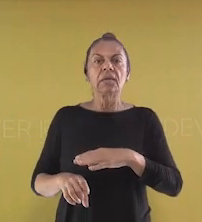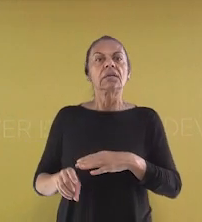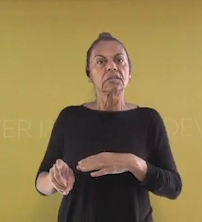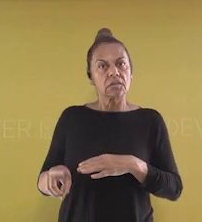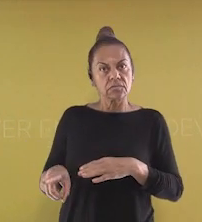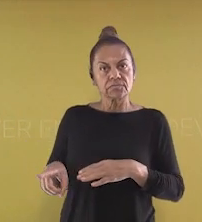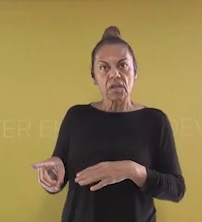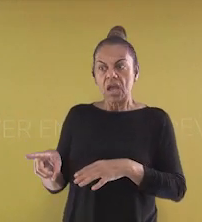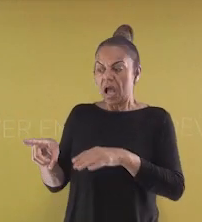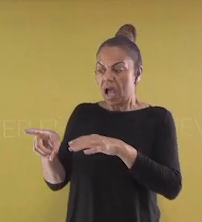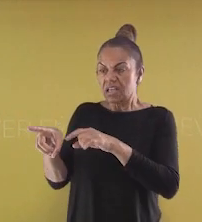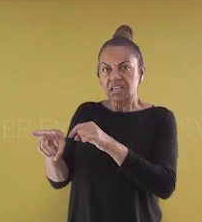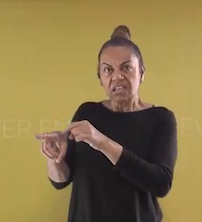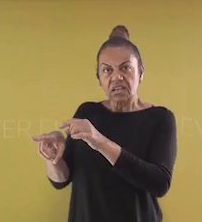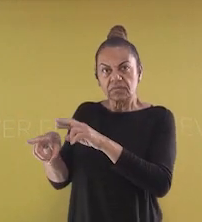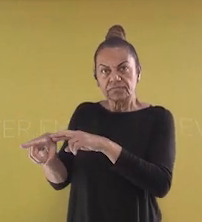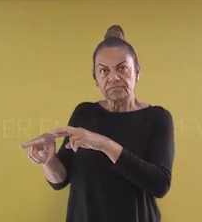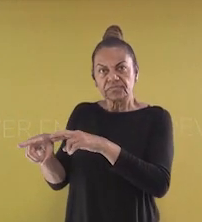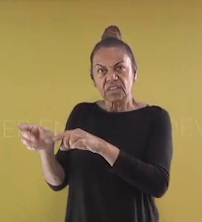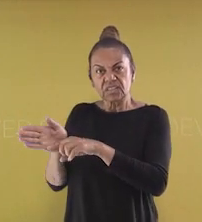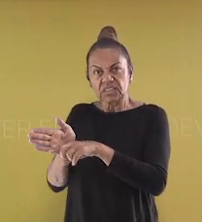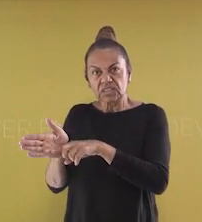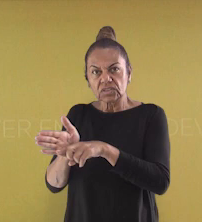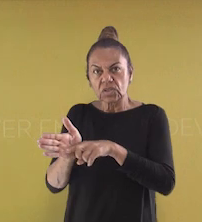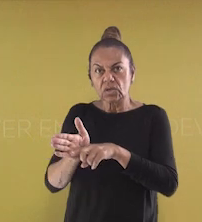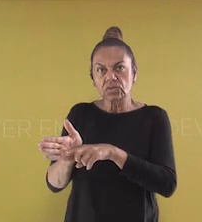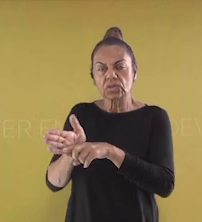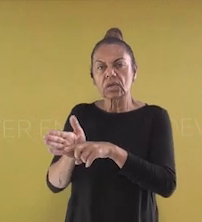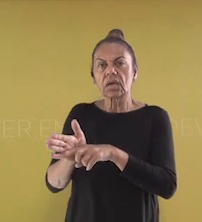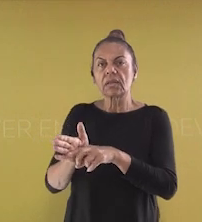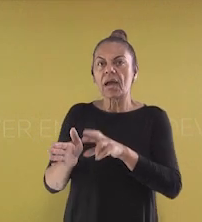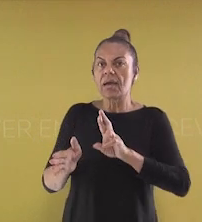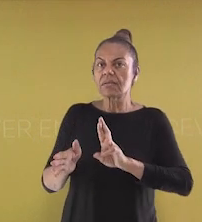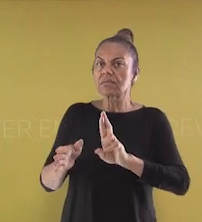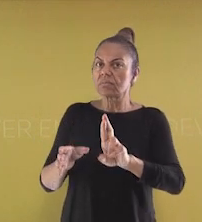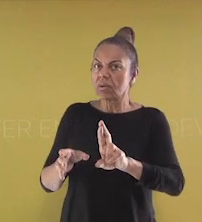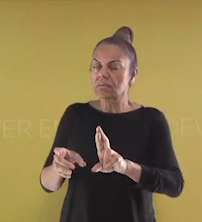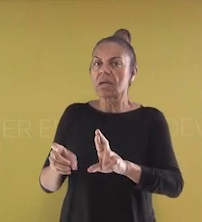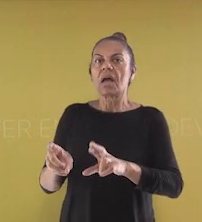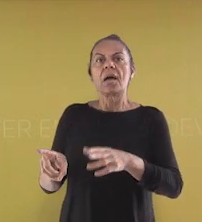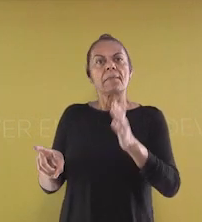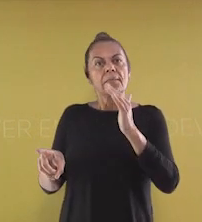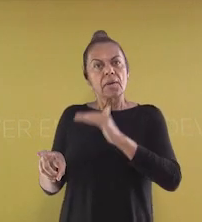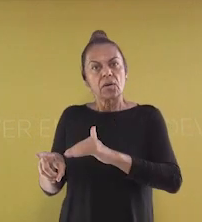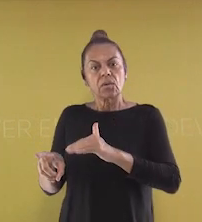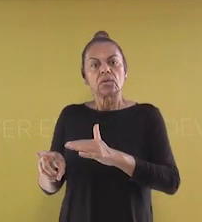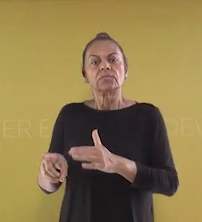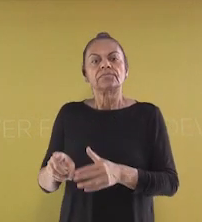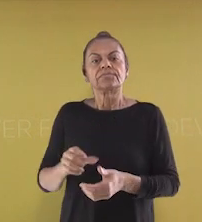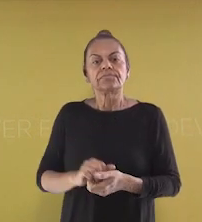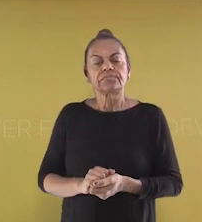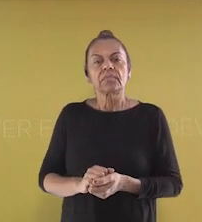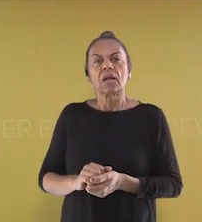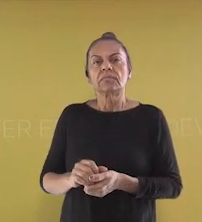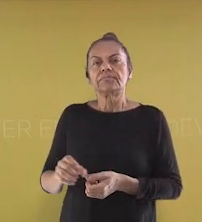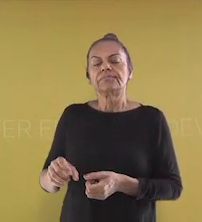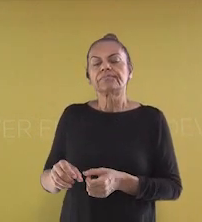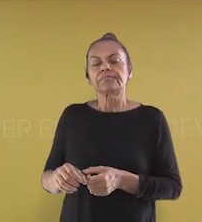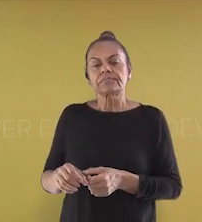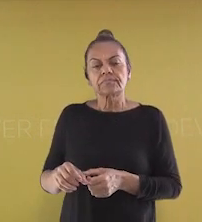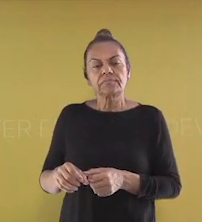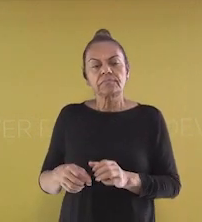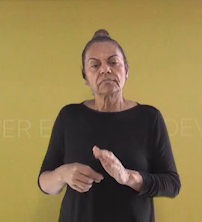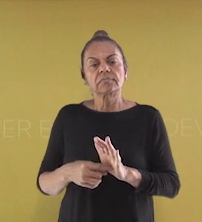ou malignos, que no caso do diagnóstico de câncer de próstata ocorre quando este é